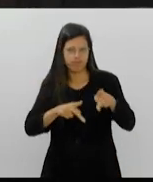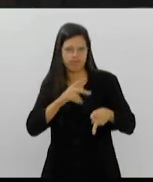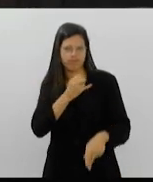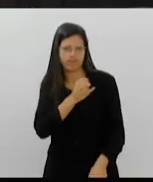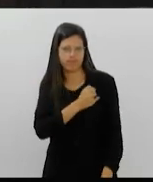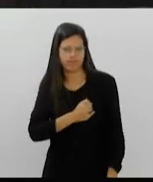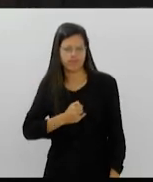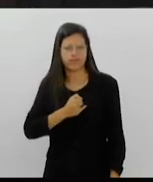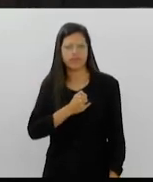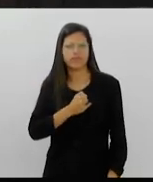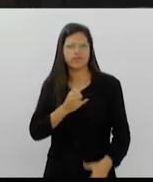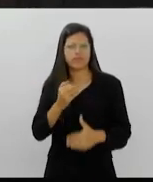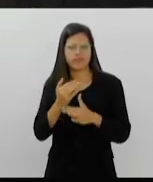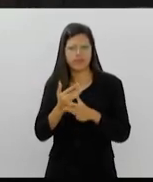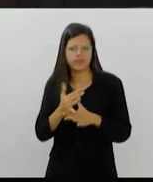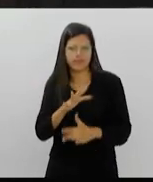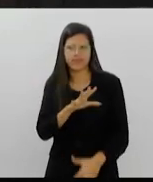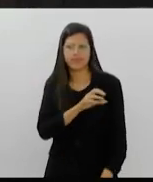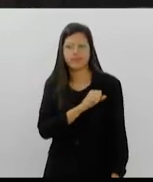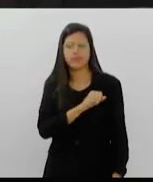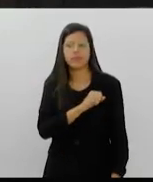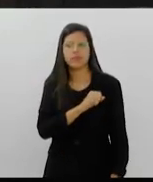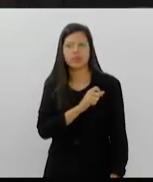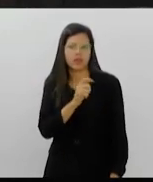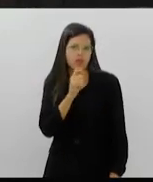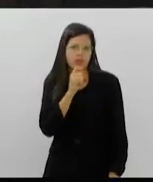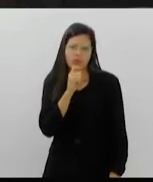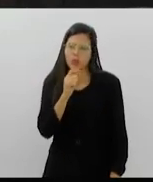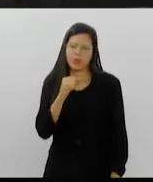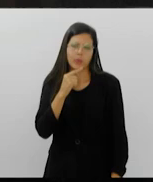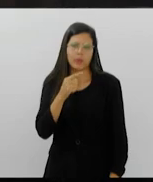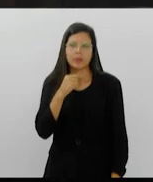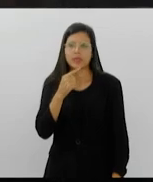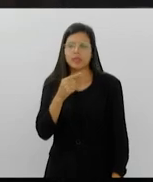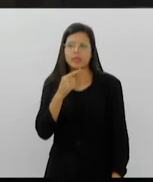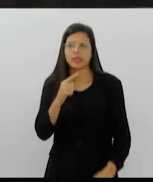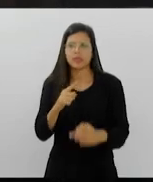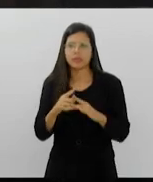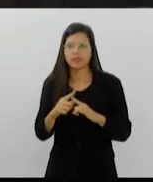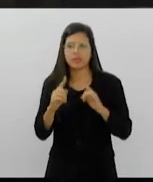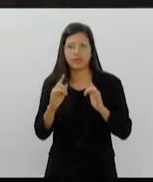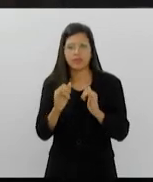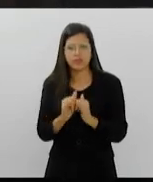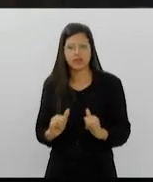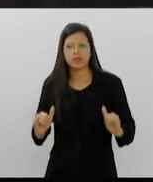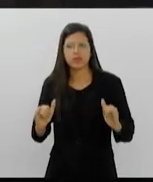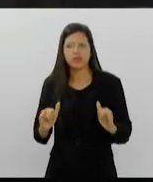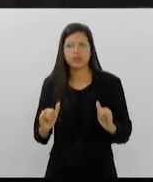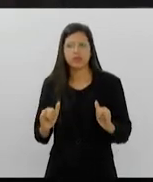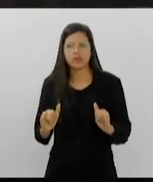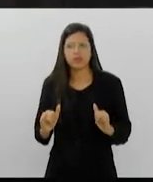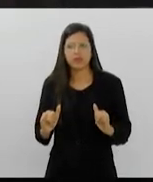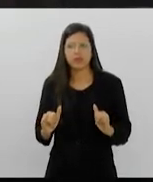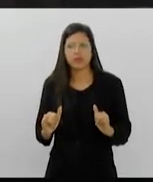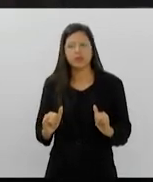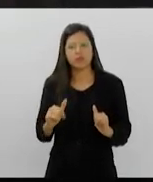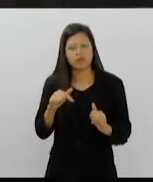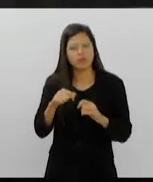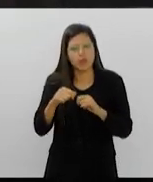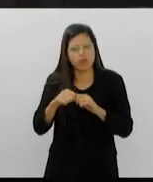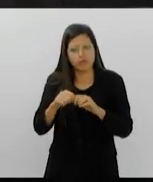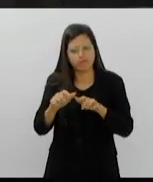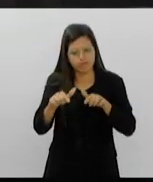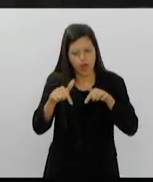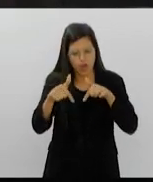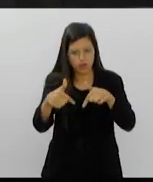João de Meriti. Ainda não foi dessa vez, mas eu quero dizer que tenho a sensação do dever cumprido.